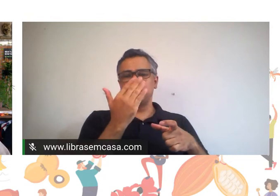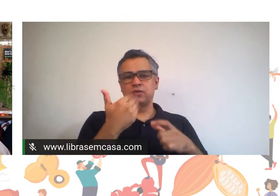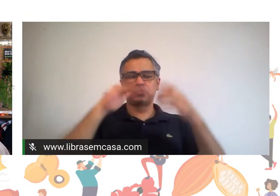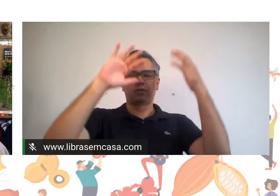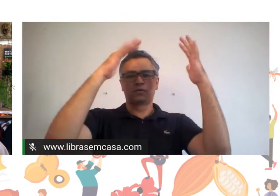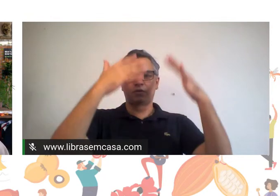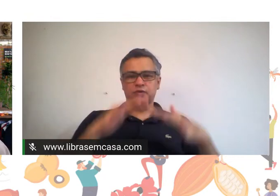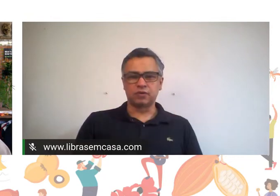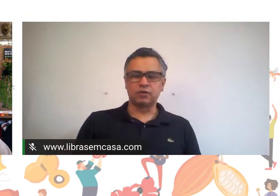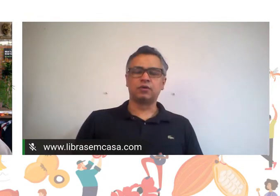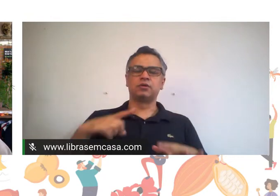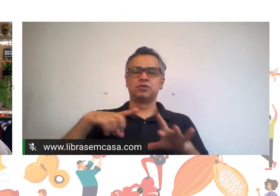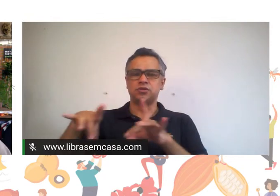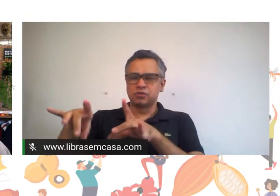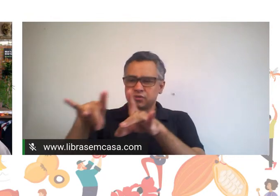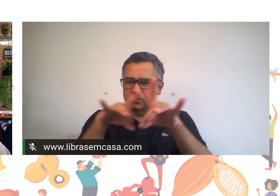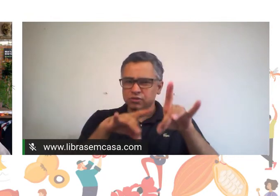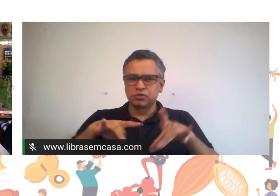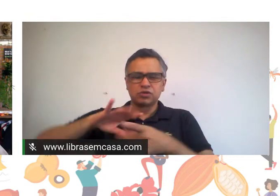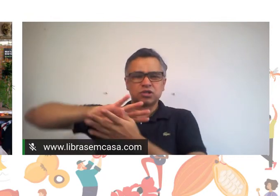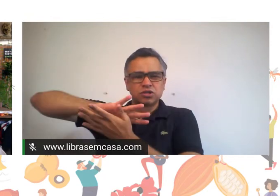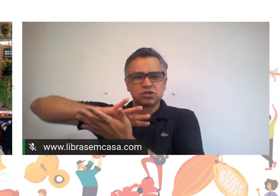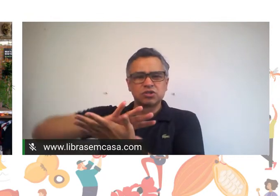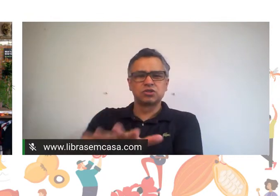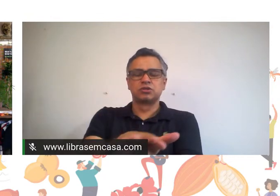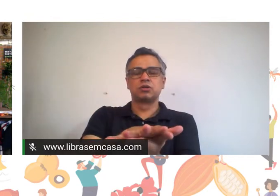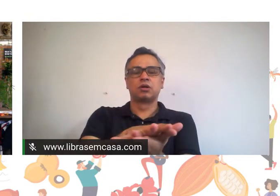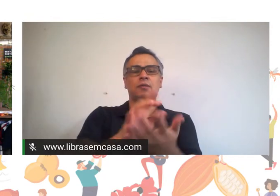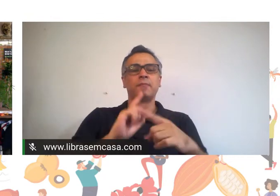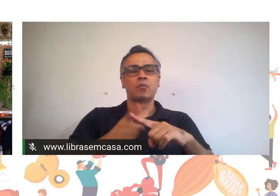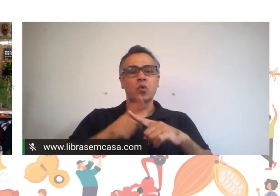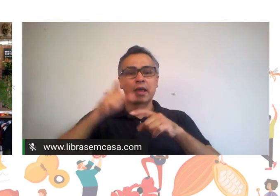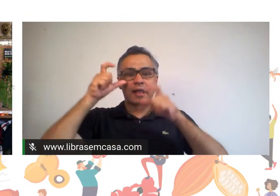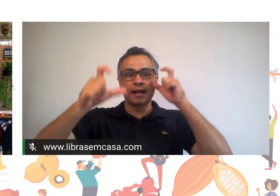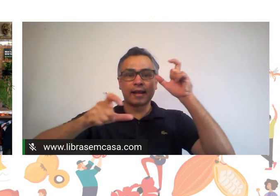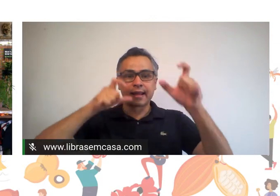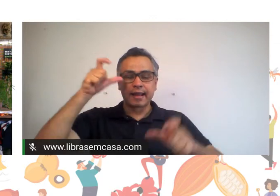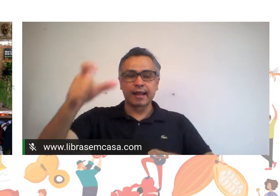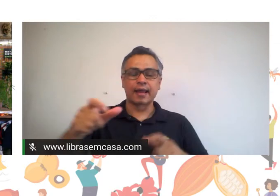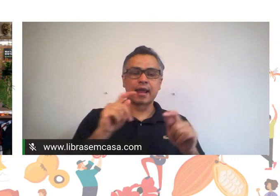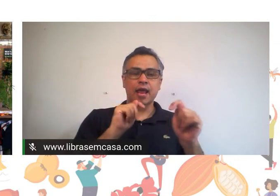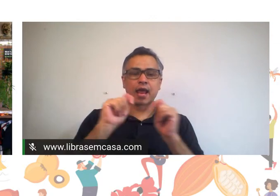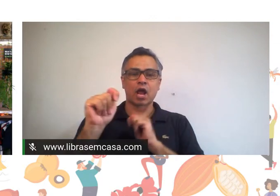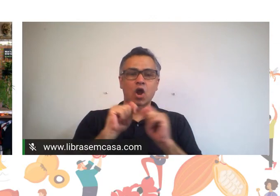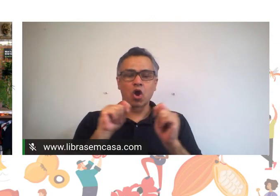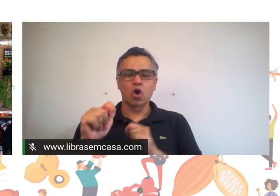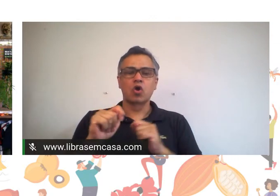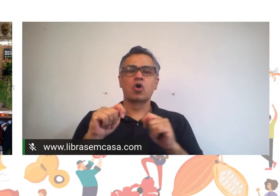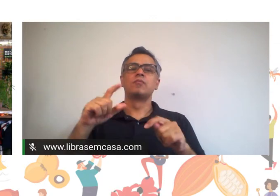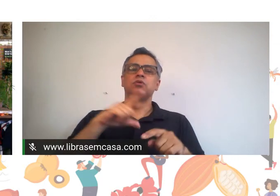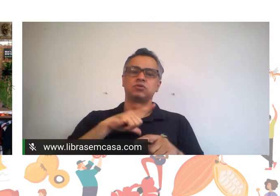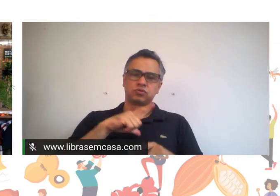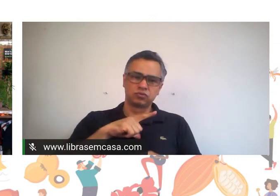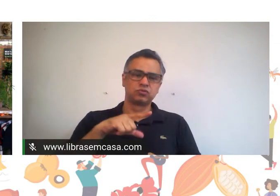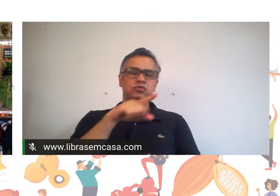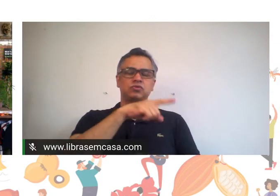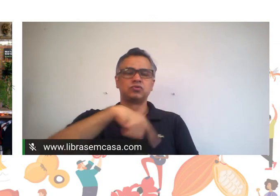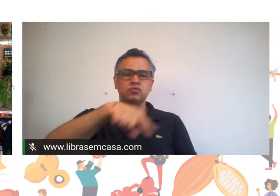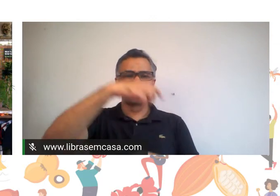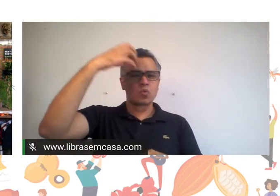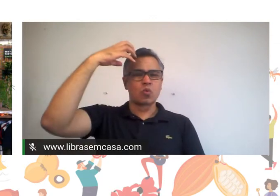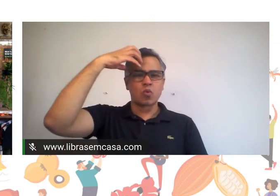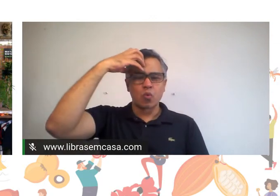pântanos alimentares, que são pautados pelos interesses econômicos e contribuem substancialmente para a era